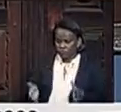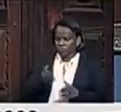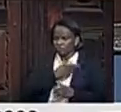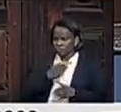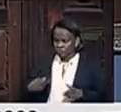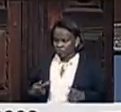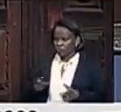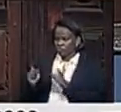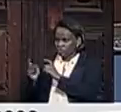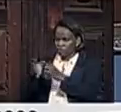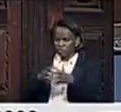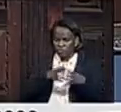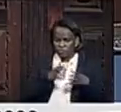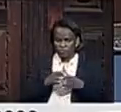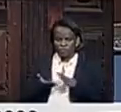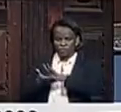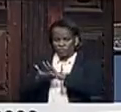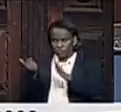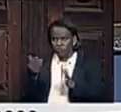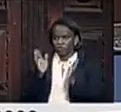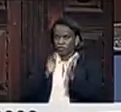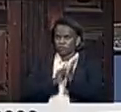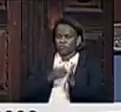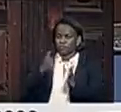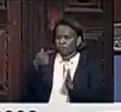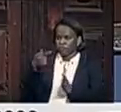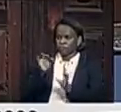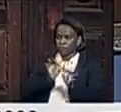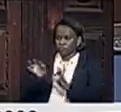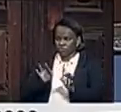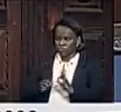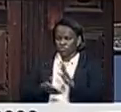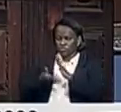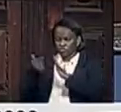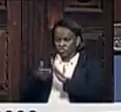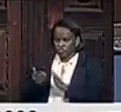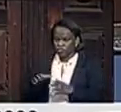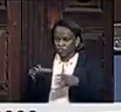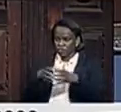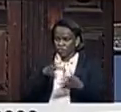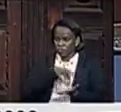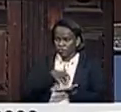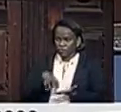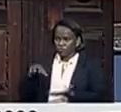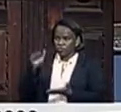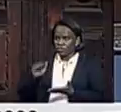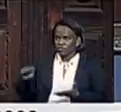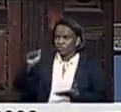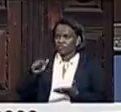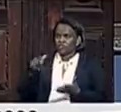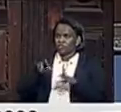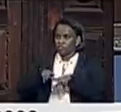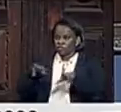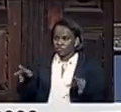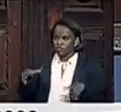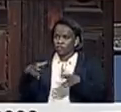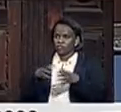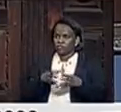presidente, que retirou da pauta os 7 projetos que extinguem as fundações, as associações e as demais